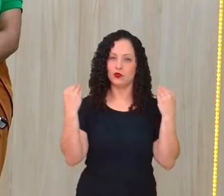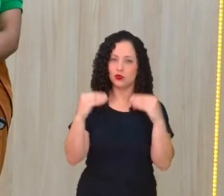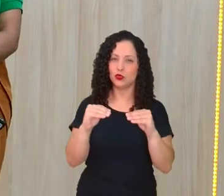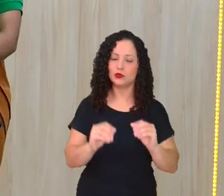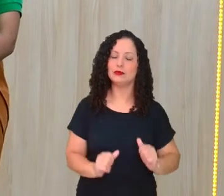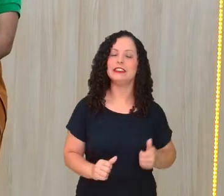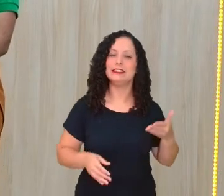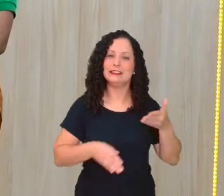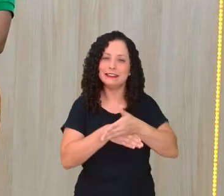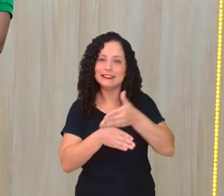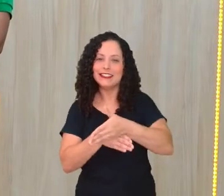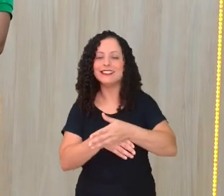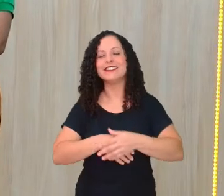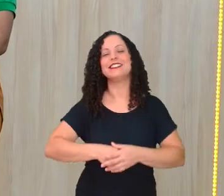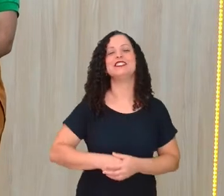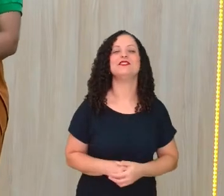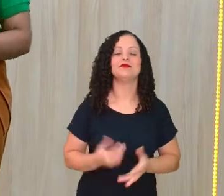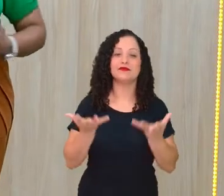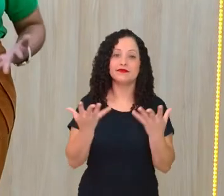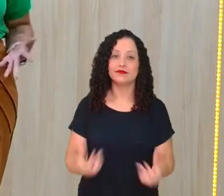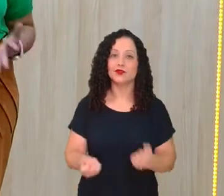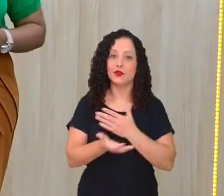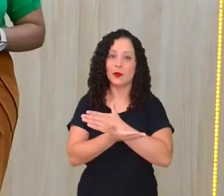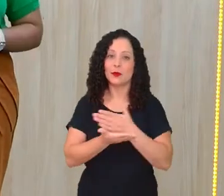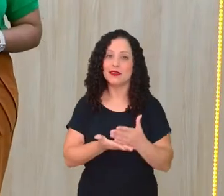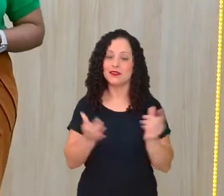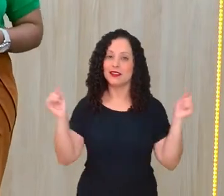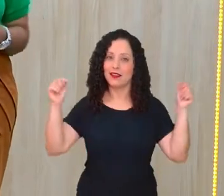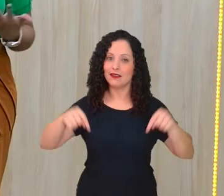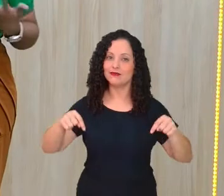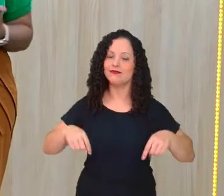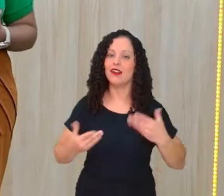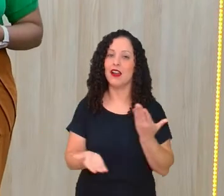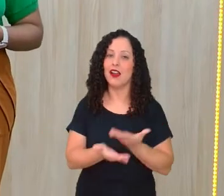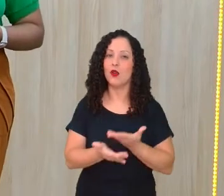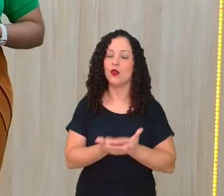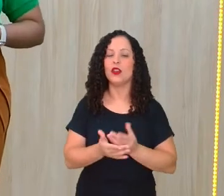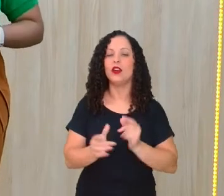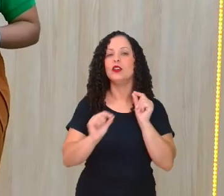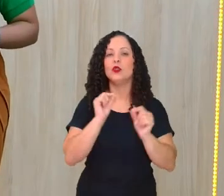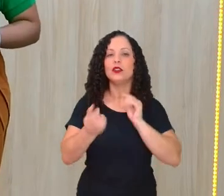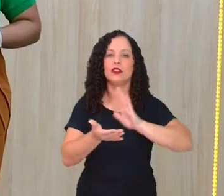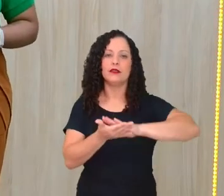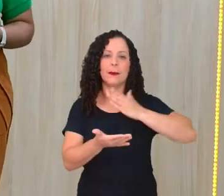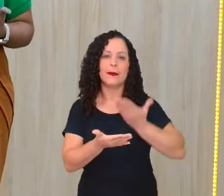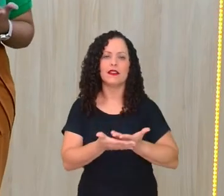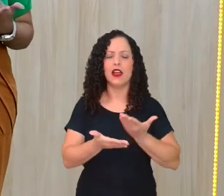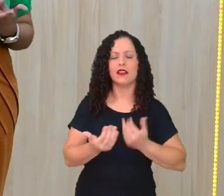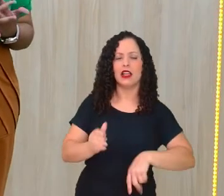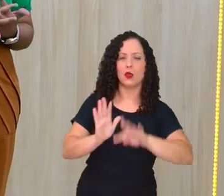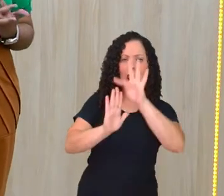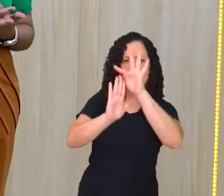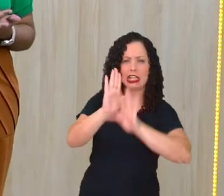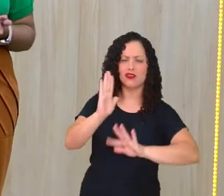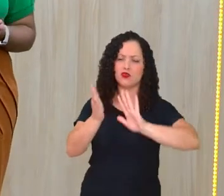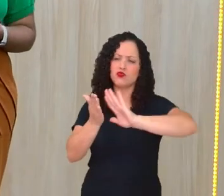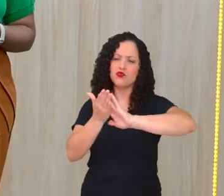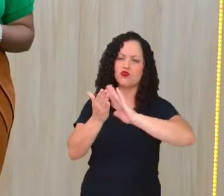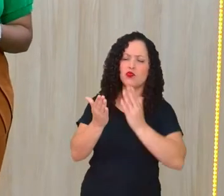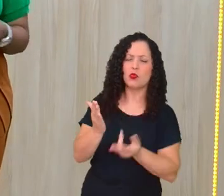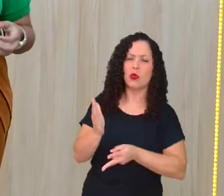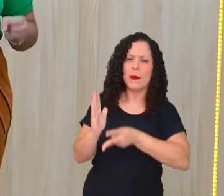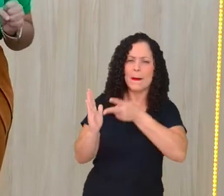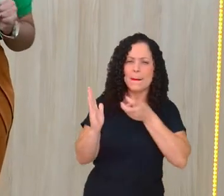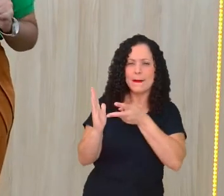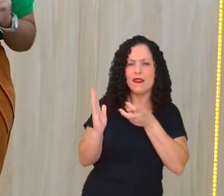né, professora? Isso. Olha, vamos começar a aula de hoje, que é, na verdade, uma aula sobre interpretação de texto e também sobre regência. A